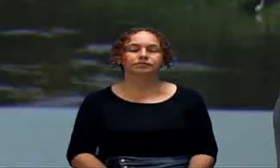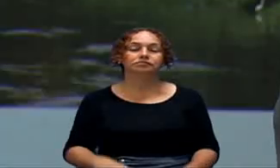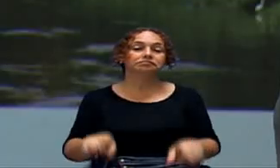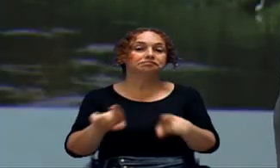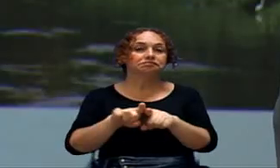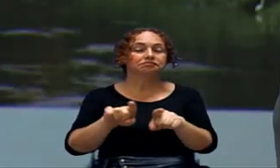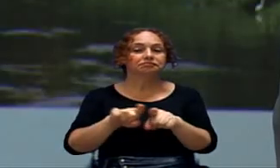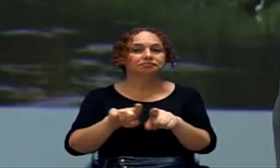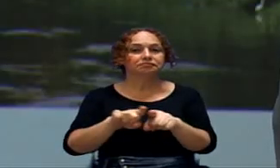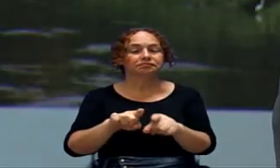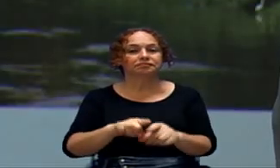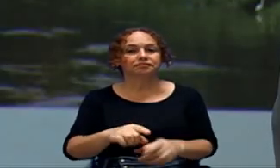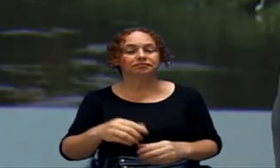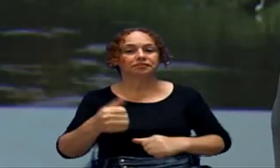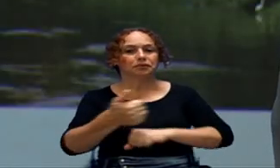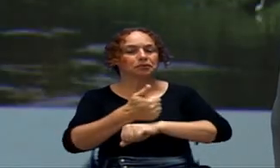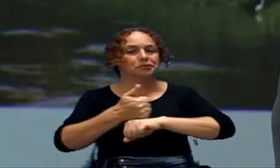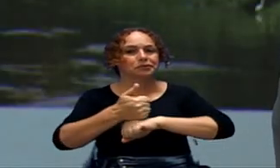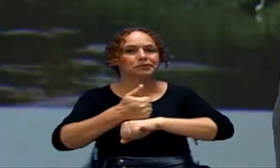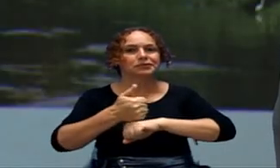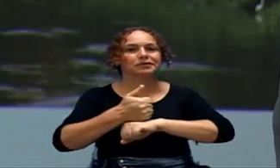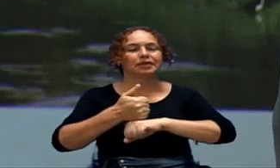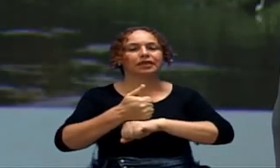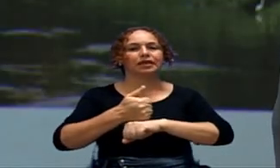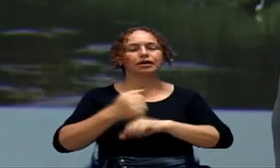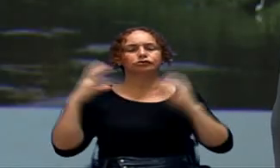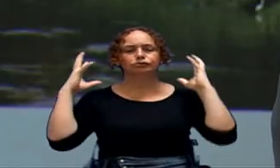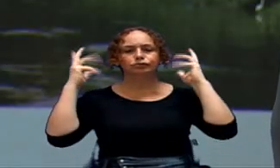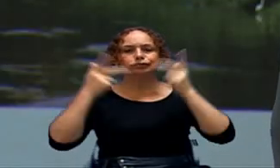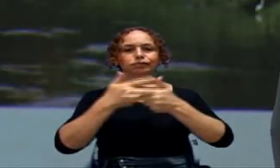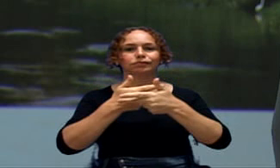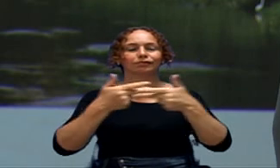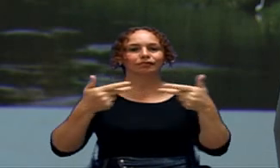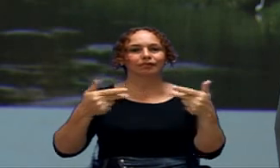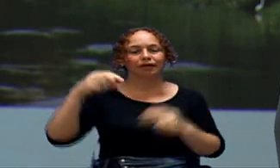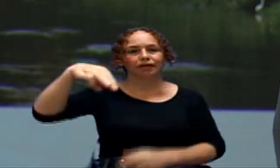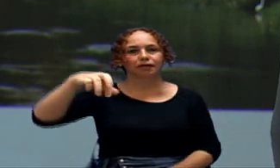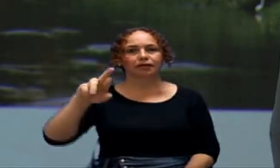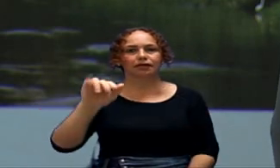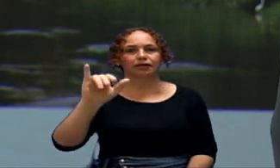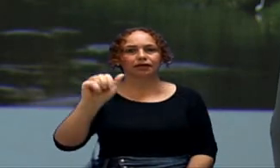Bióloga, veterinária e educadora ambiental, Maria Cornélia Mergulhão.